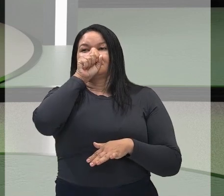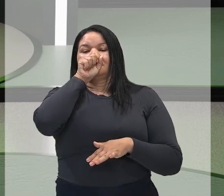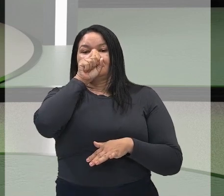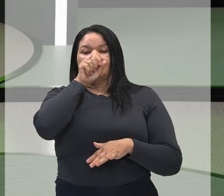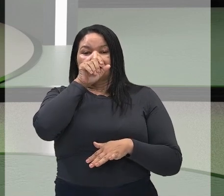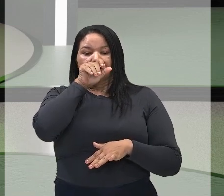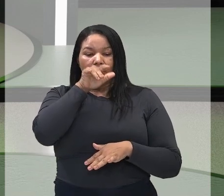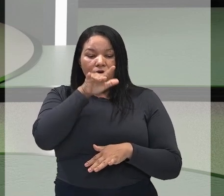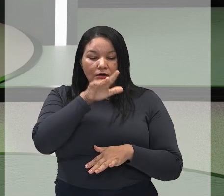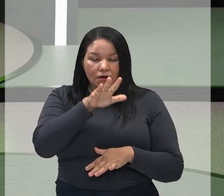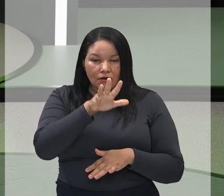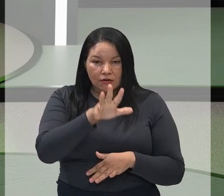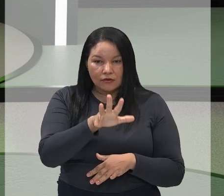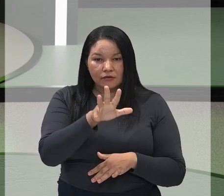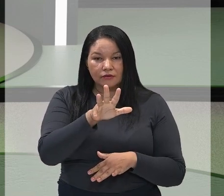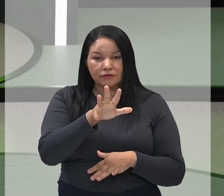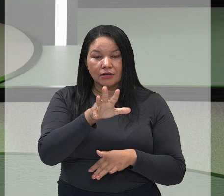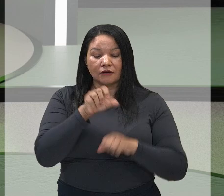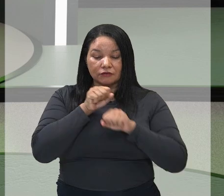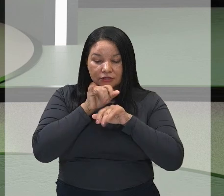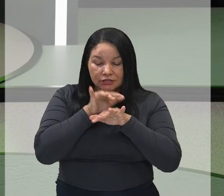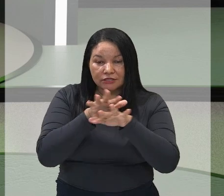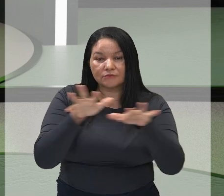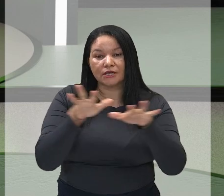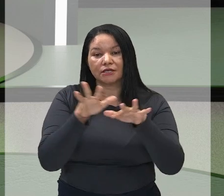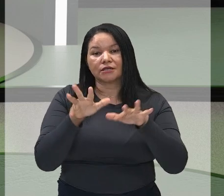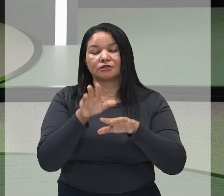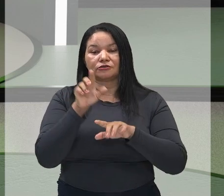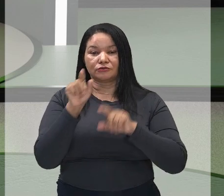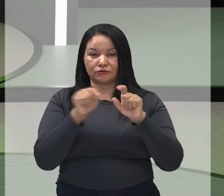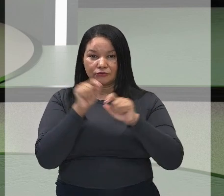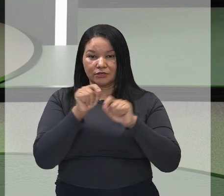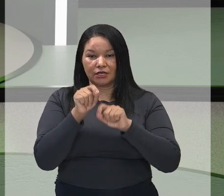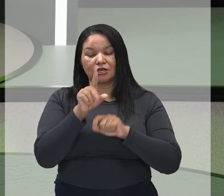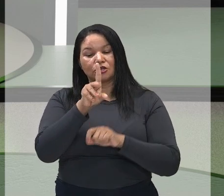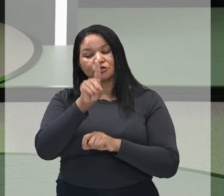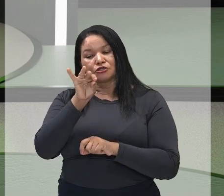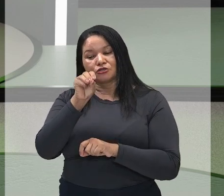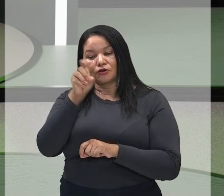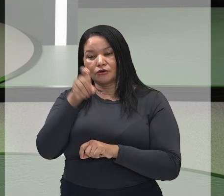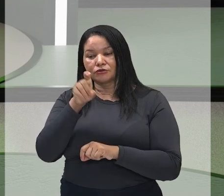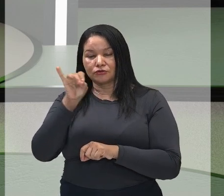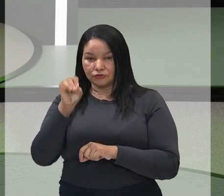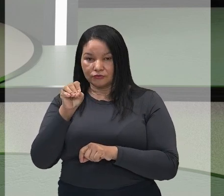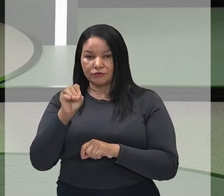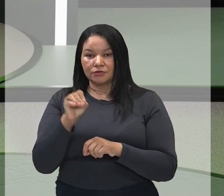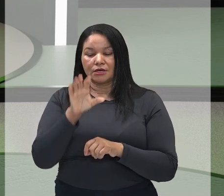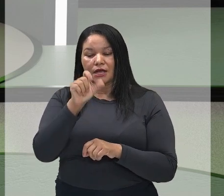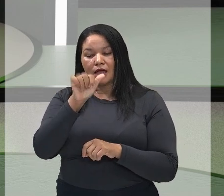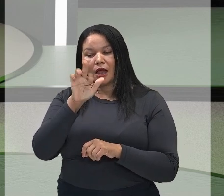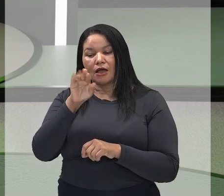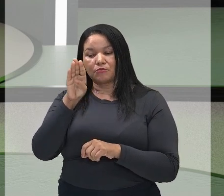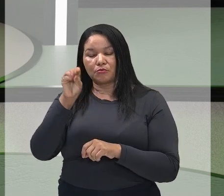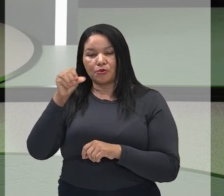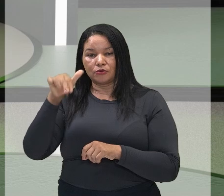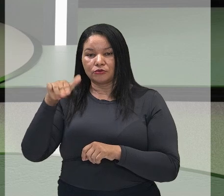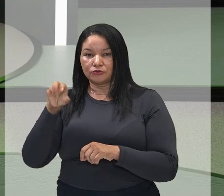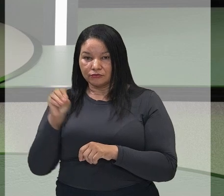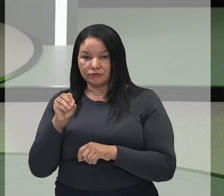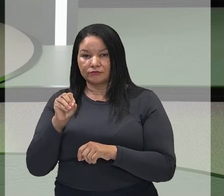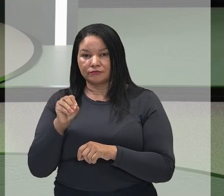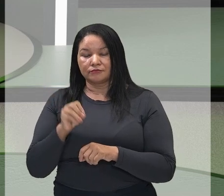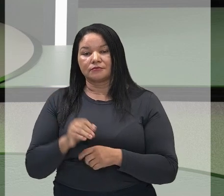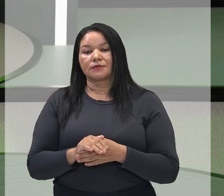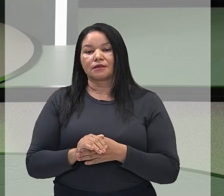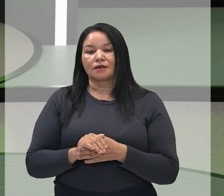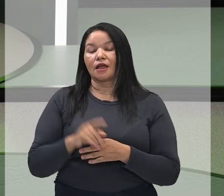fora do seu pulmão, você está liberando, está colocando para fora dióxido de carbono, resultado do seu metabolismo. Mas